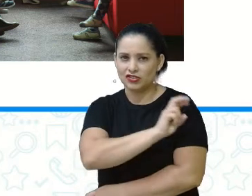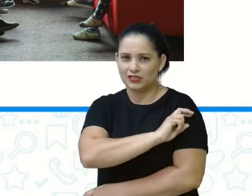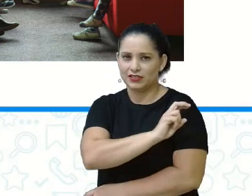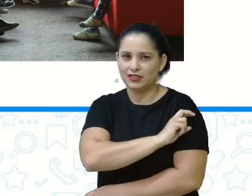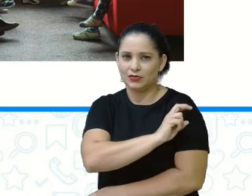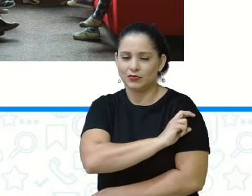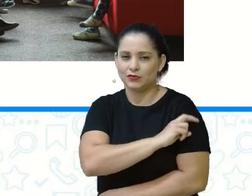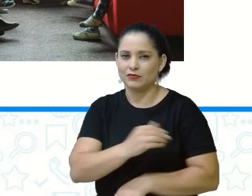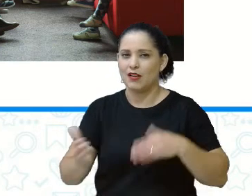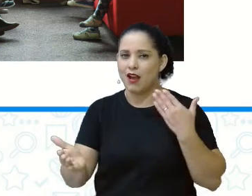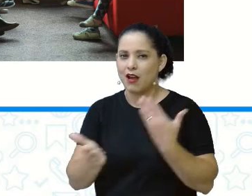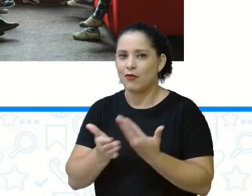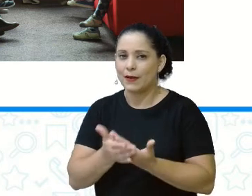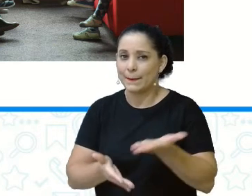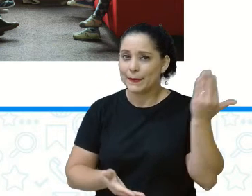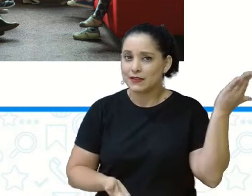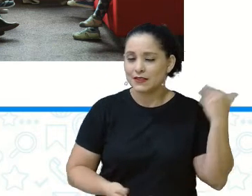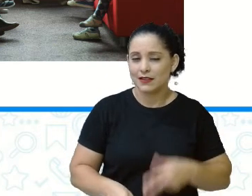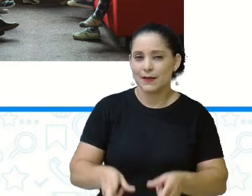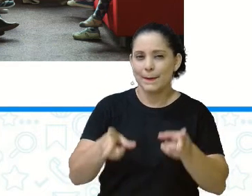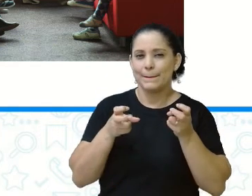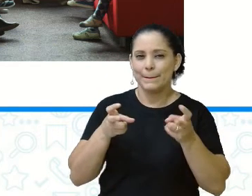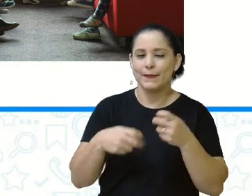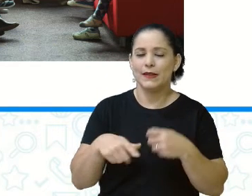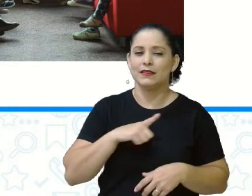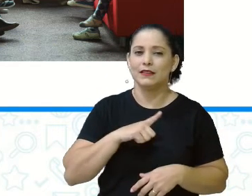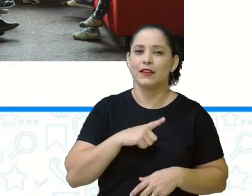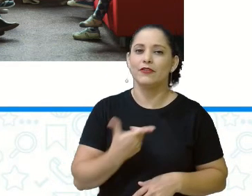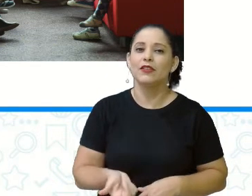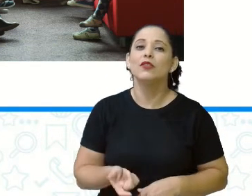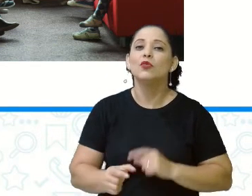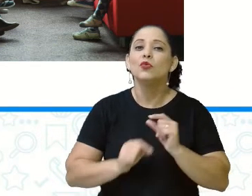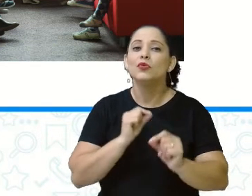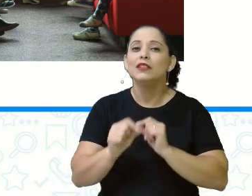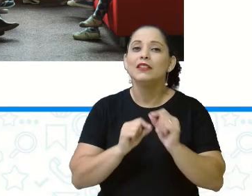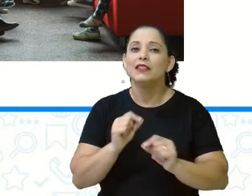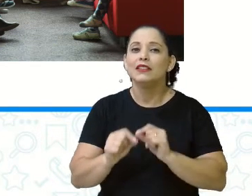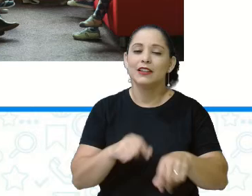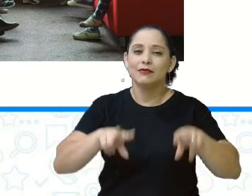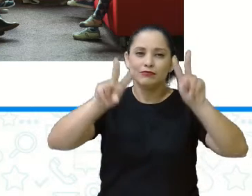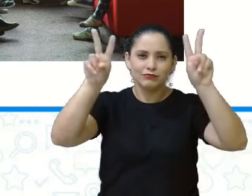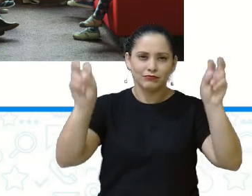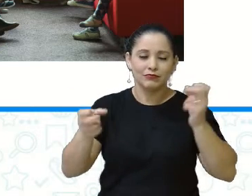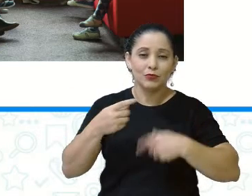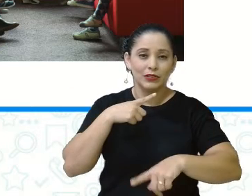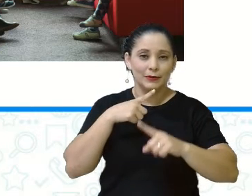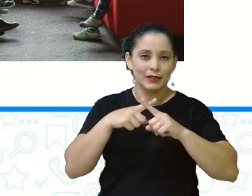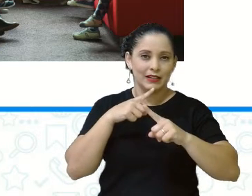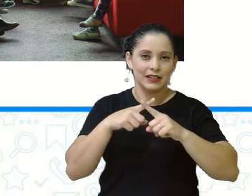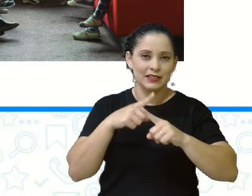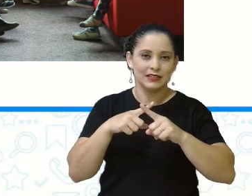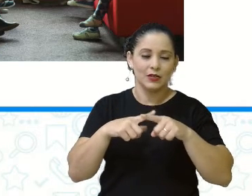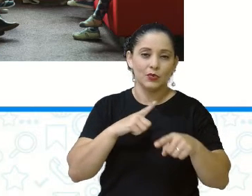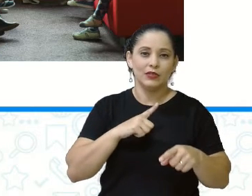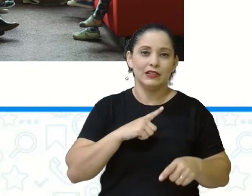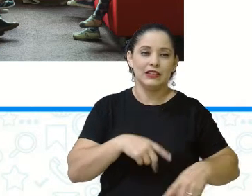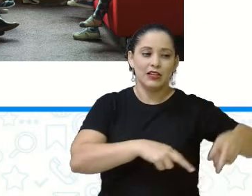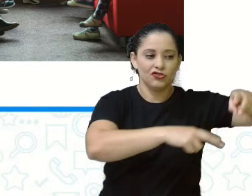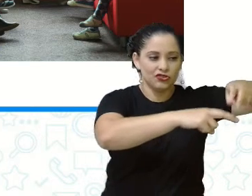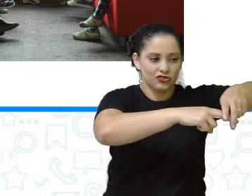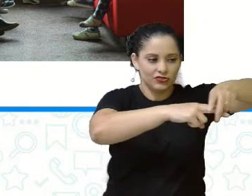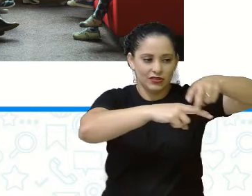perceberam que eu fiz um problema relacionado à multiplicação, onde eu disse que tinha as fileiras de